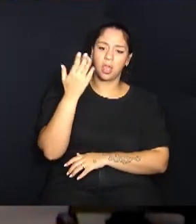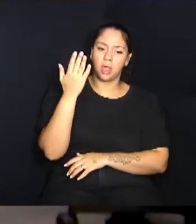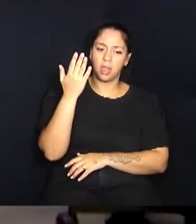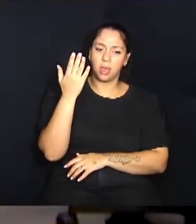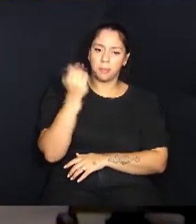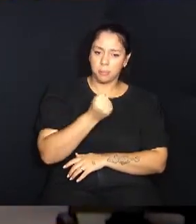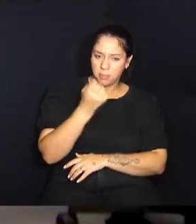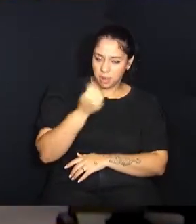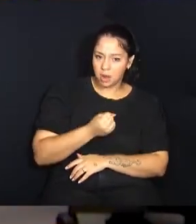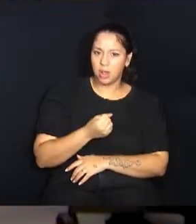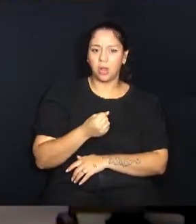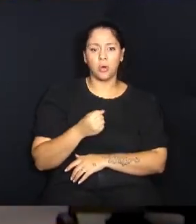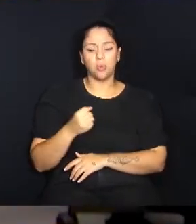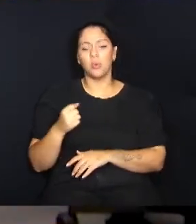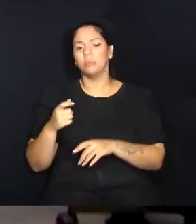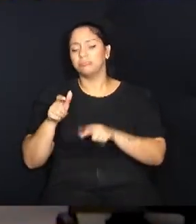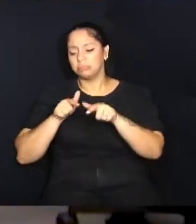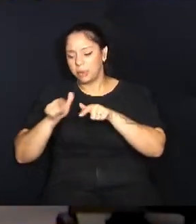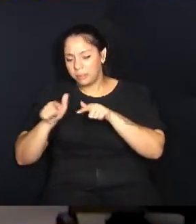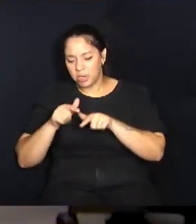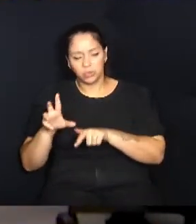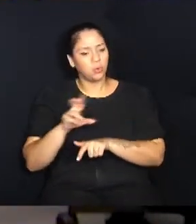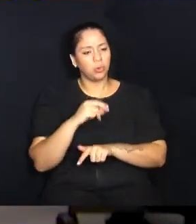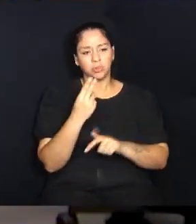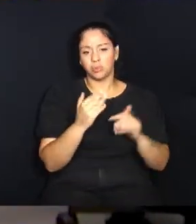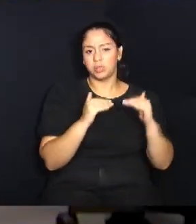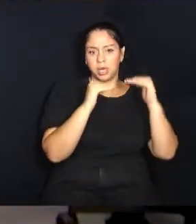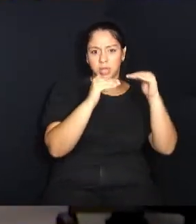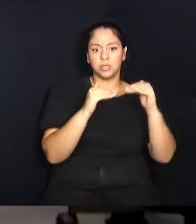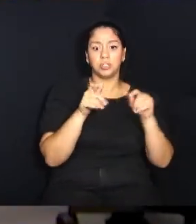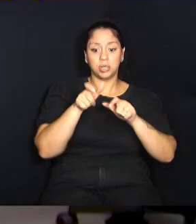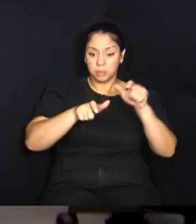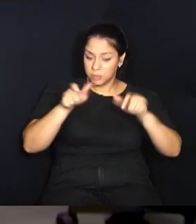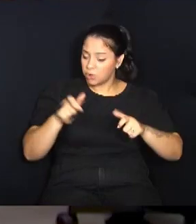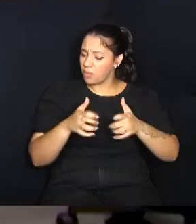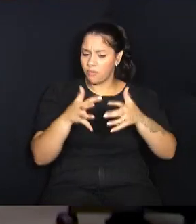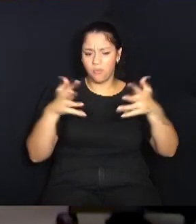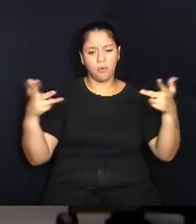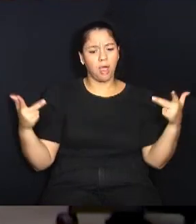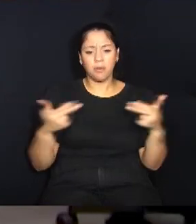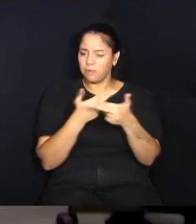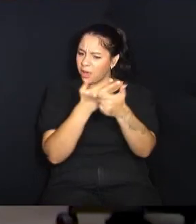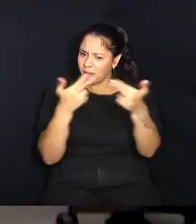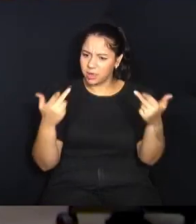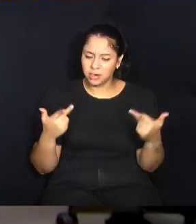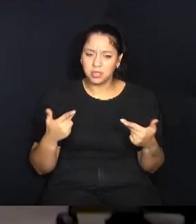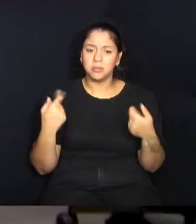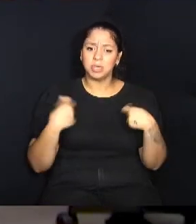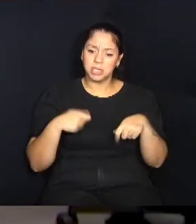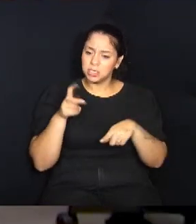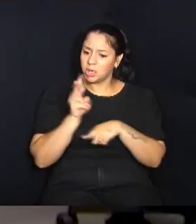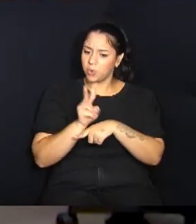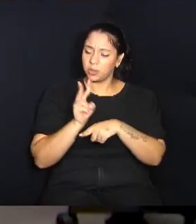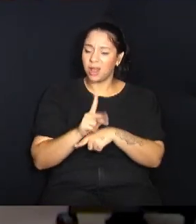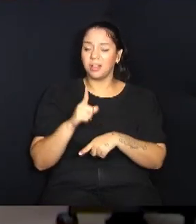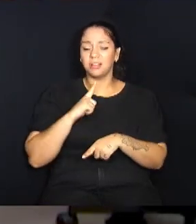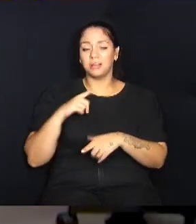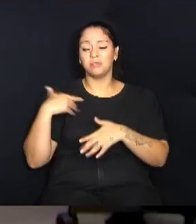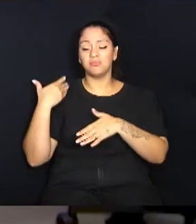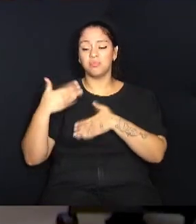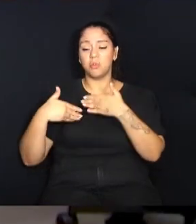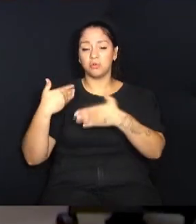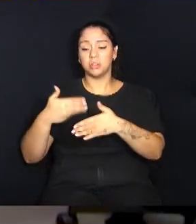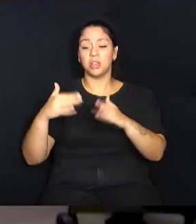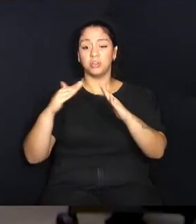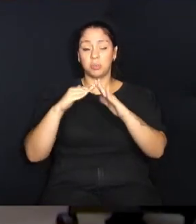da elite também, enfim, mas por muita gente, e isso tem que ser preservado. Então, quando se vem com um processo desse de demolir